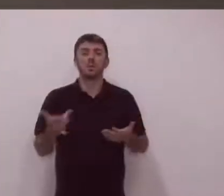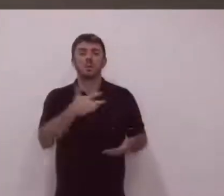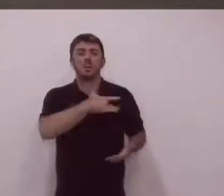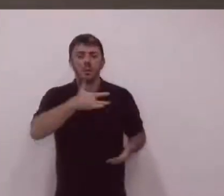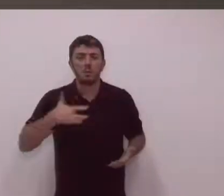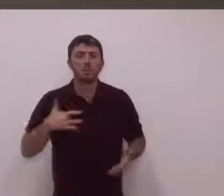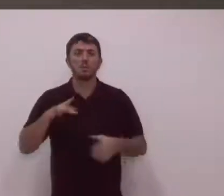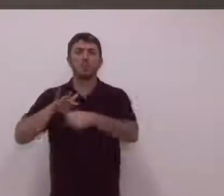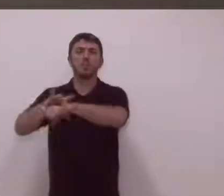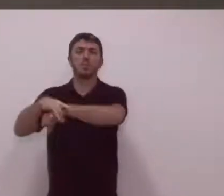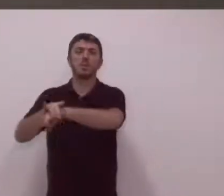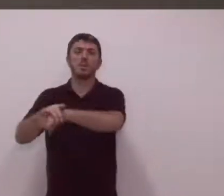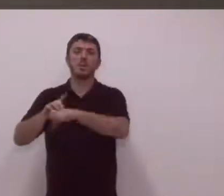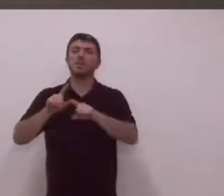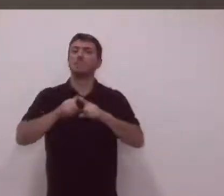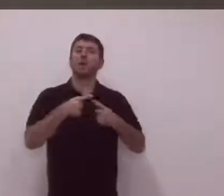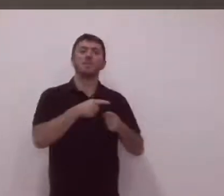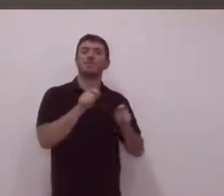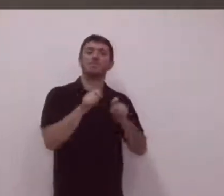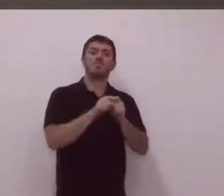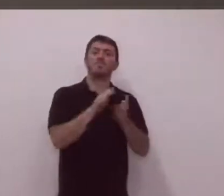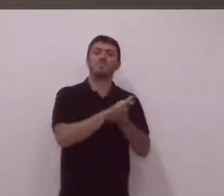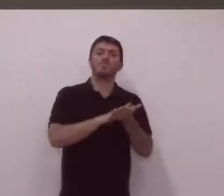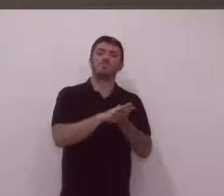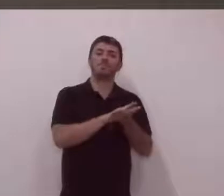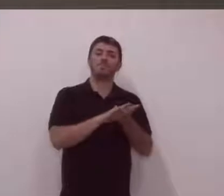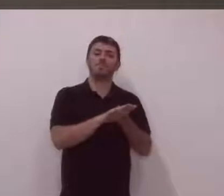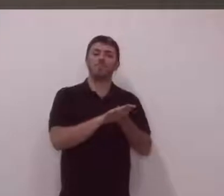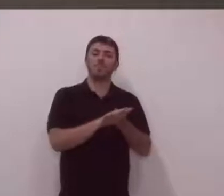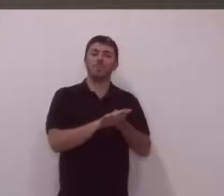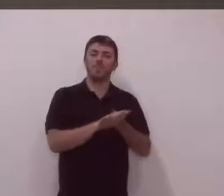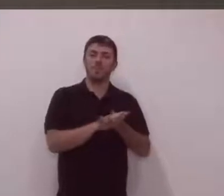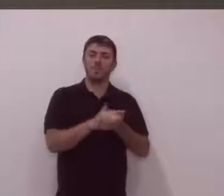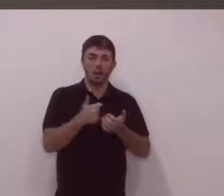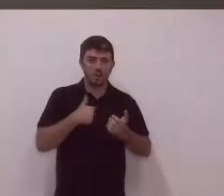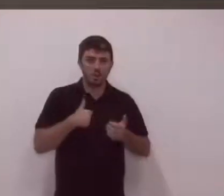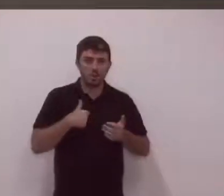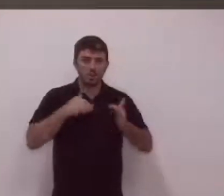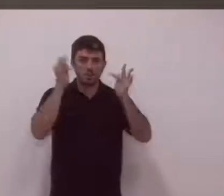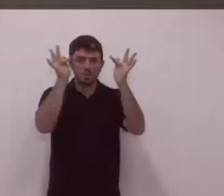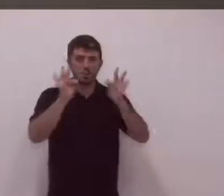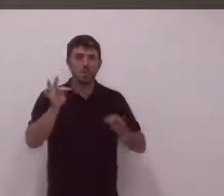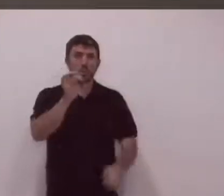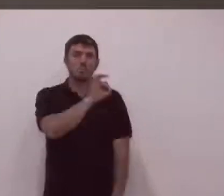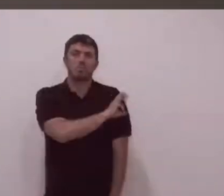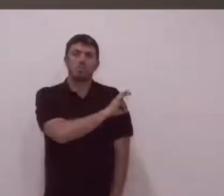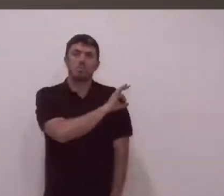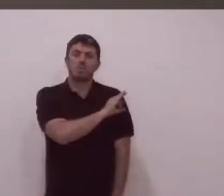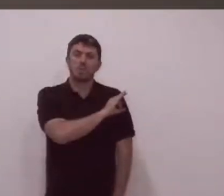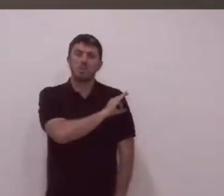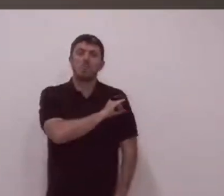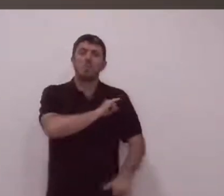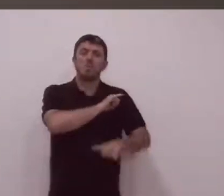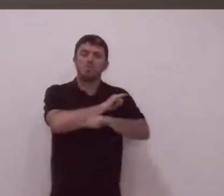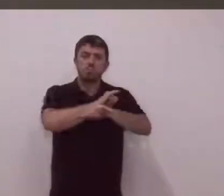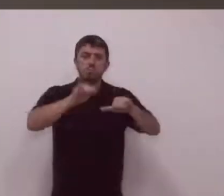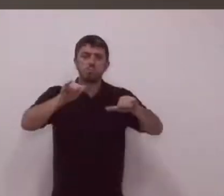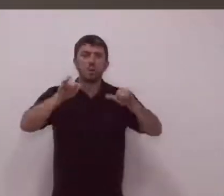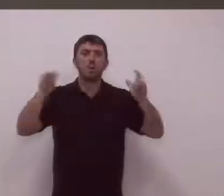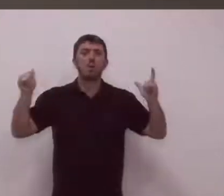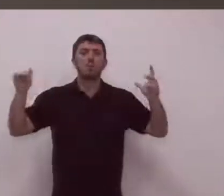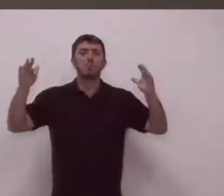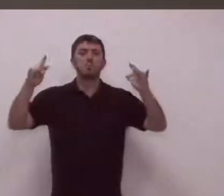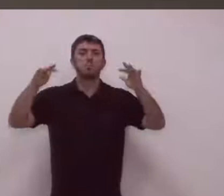fico feliz que o prefeito convocou secretários e cargos comissionados fico feliz